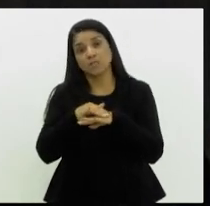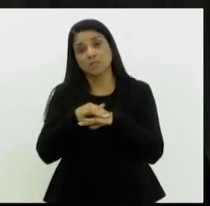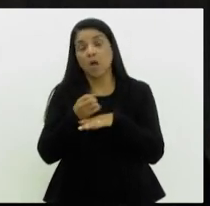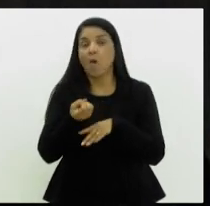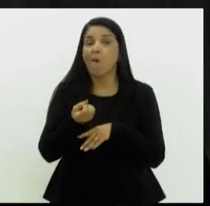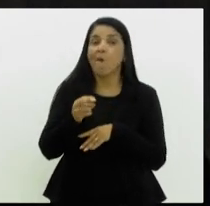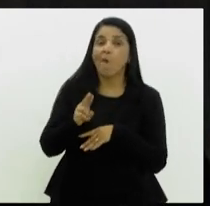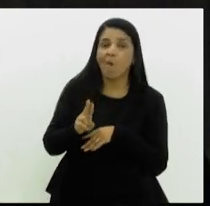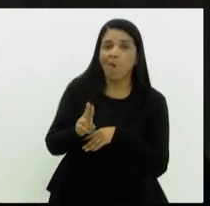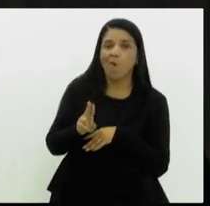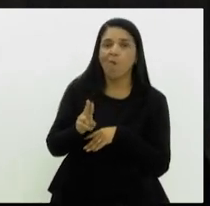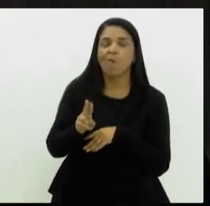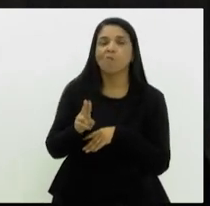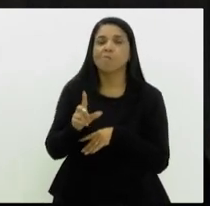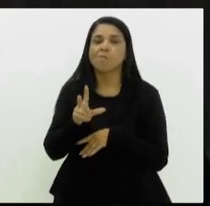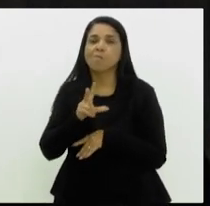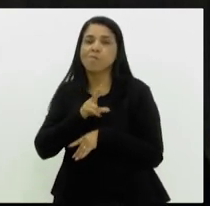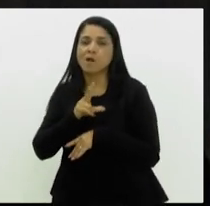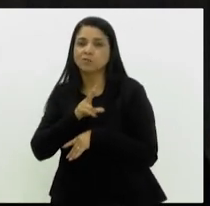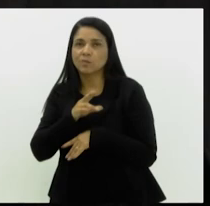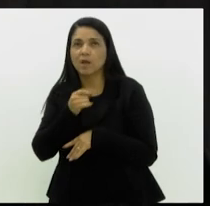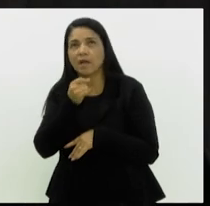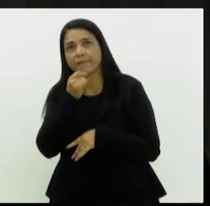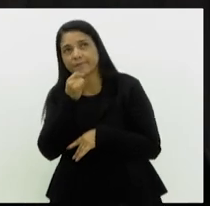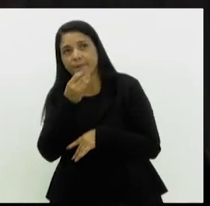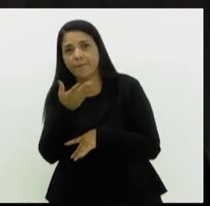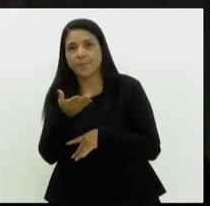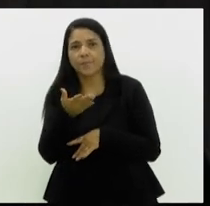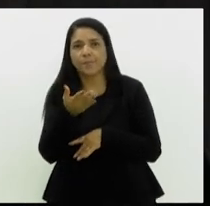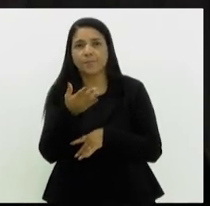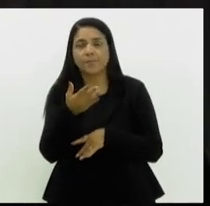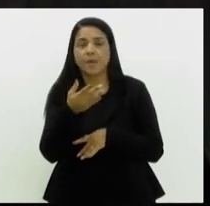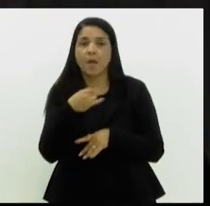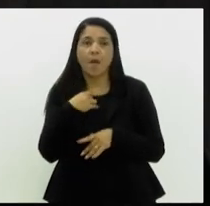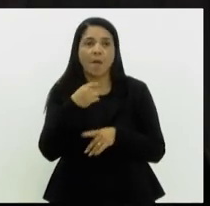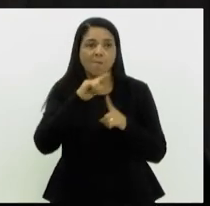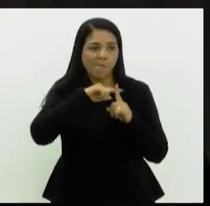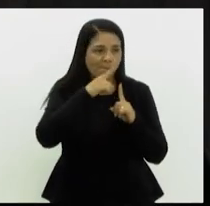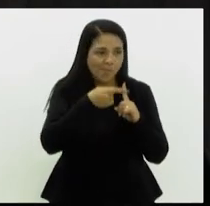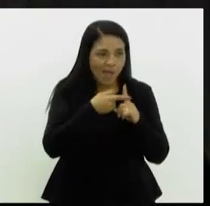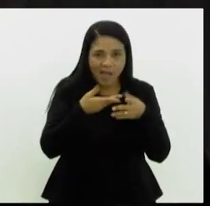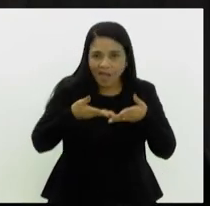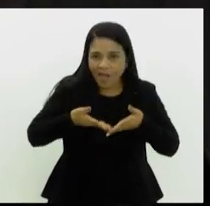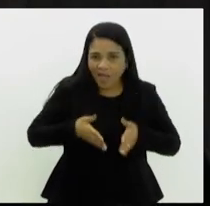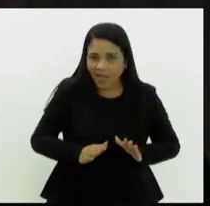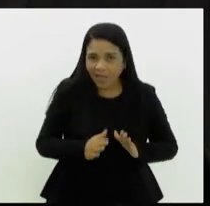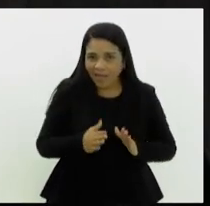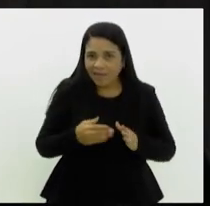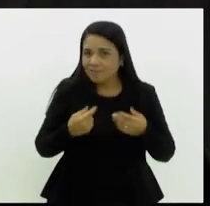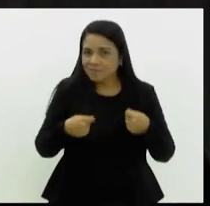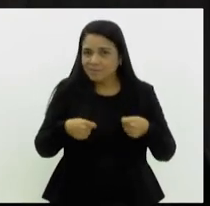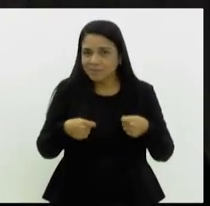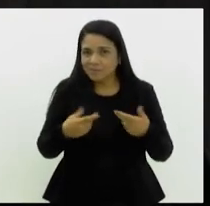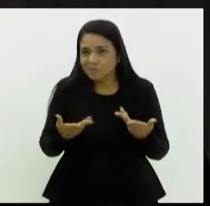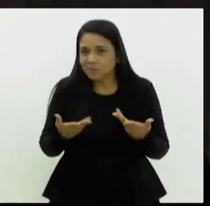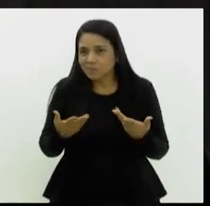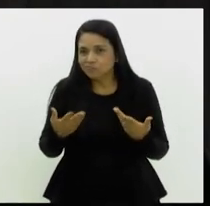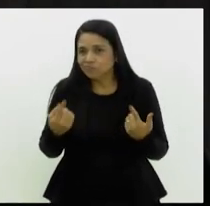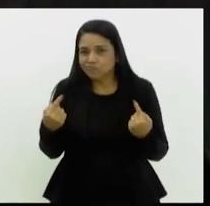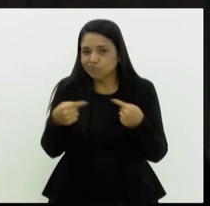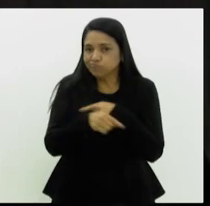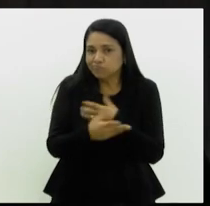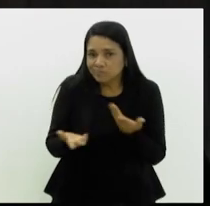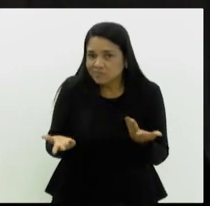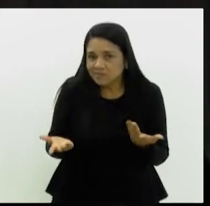em casos de questões pessoais. Ora, uma mulher que precisa parir, ela não se encaixa em nenhuma das duas questões, afinal